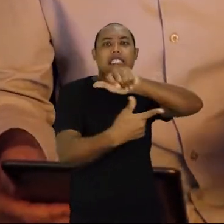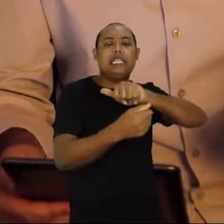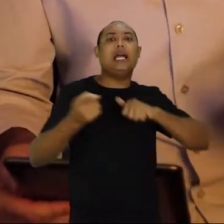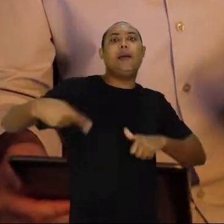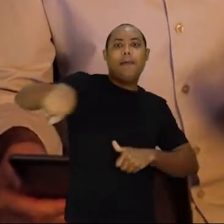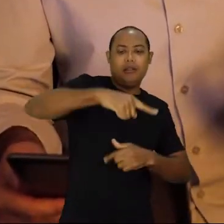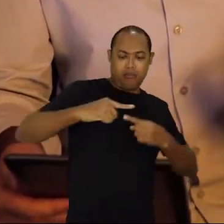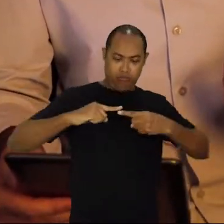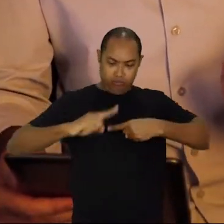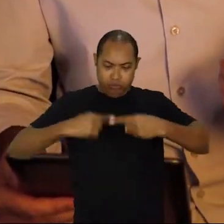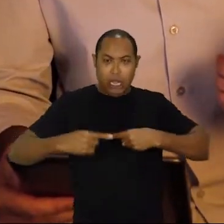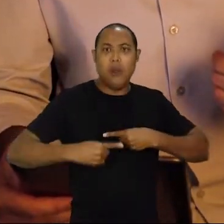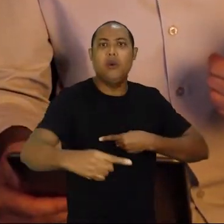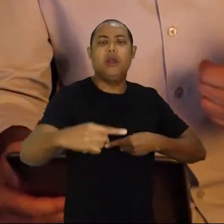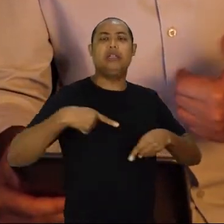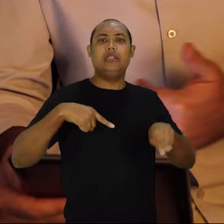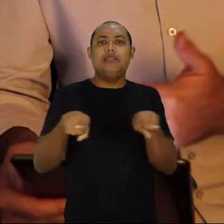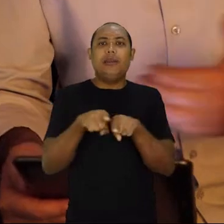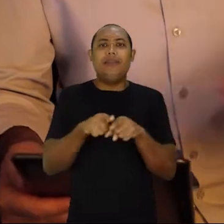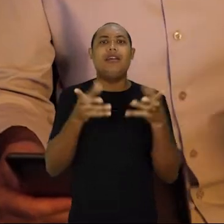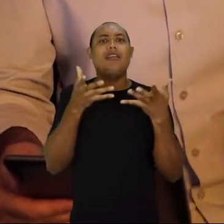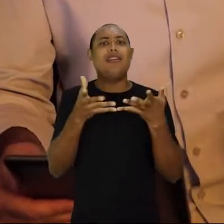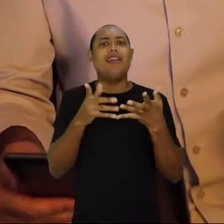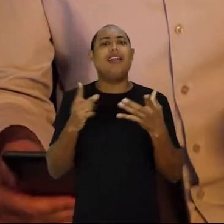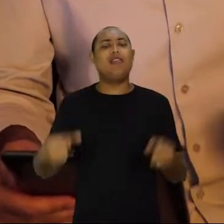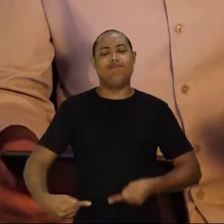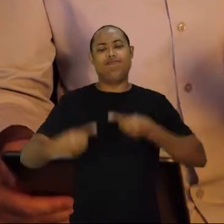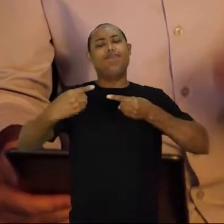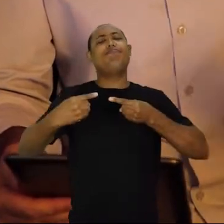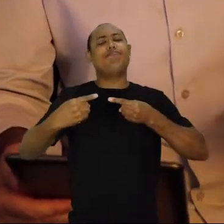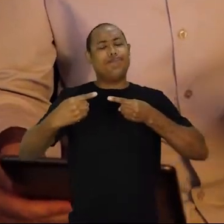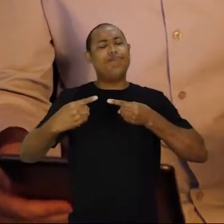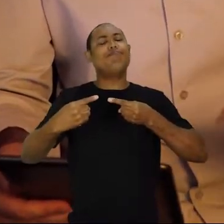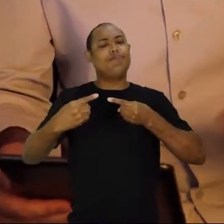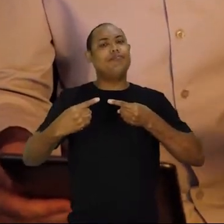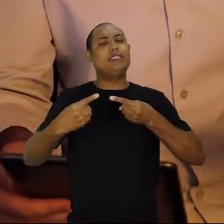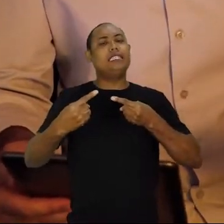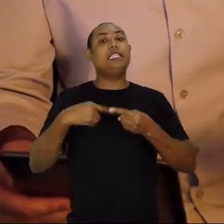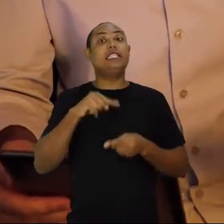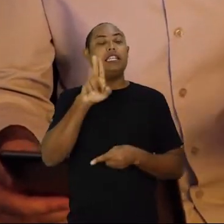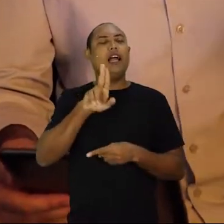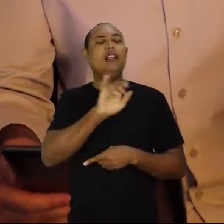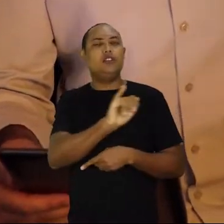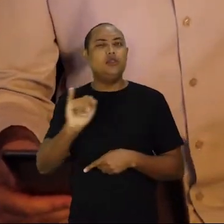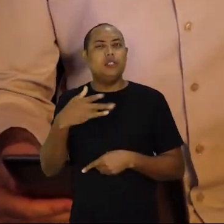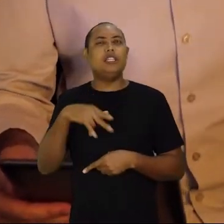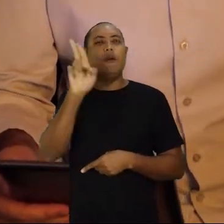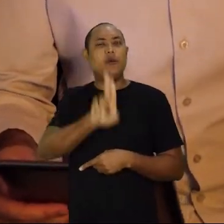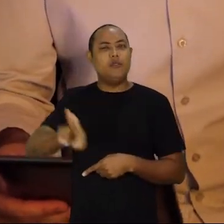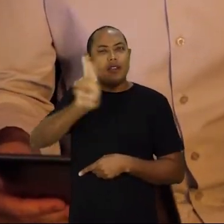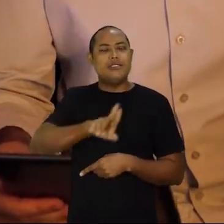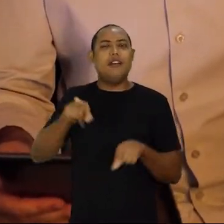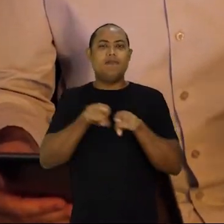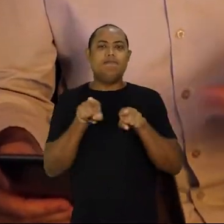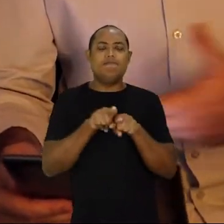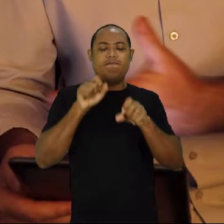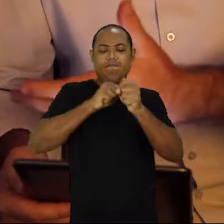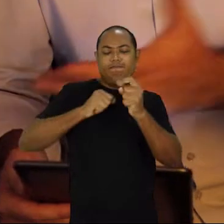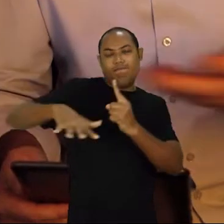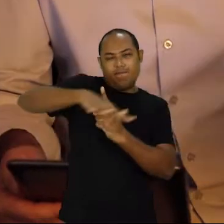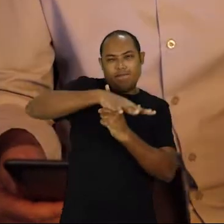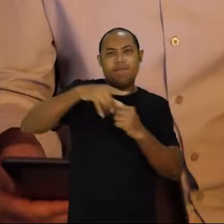geração. Então isso requereu um desafio muito grande das instituições universitárias e da sociedade em geral